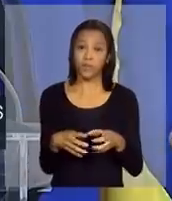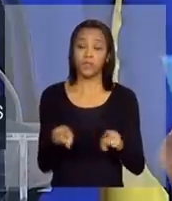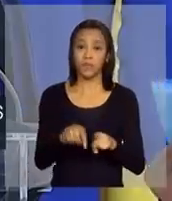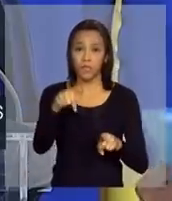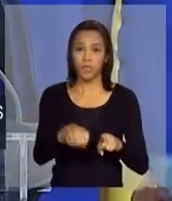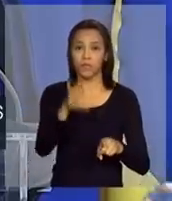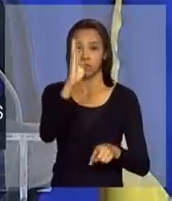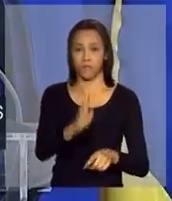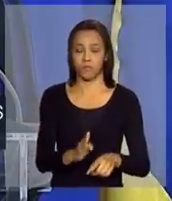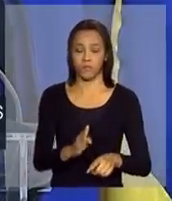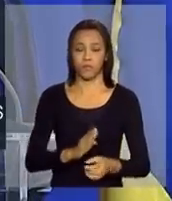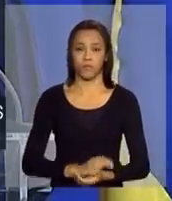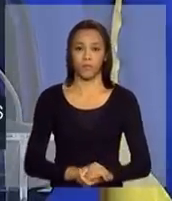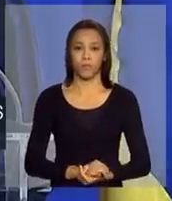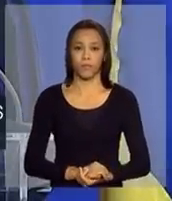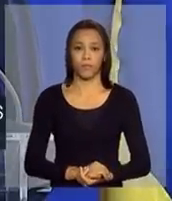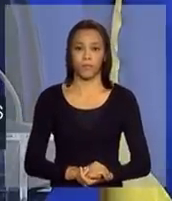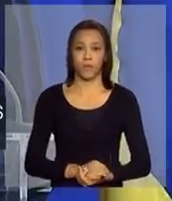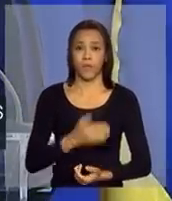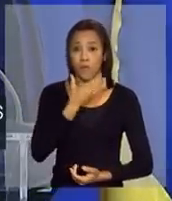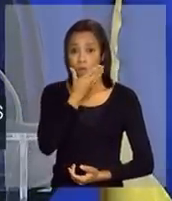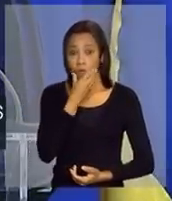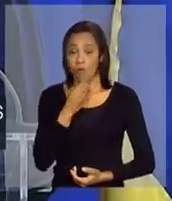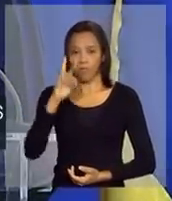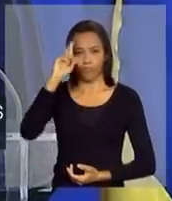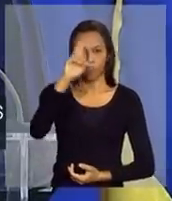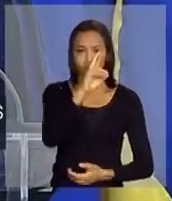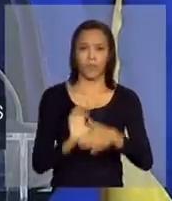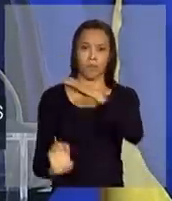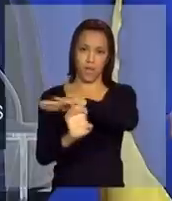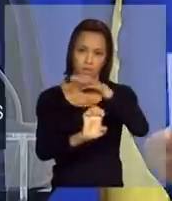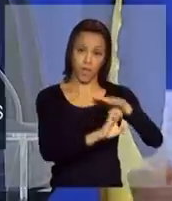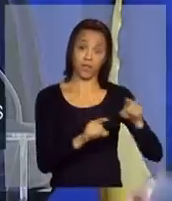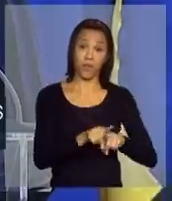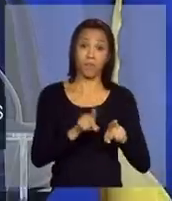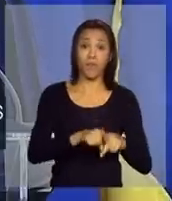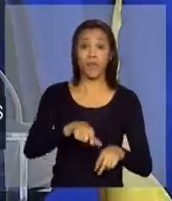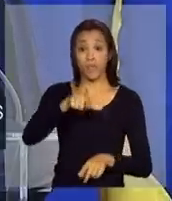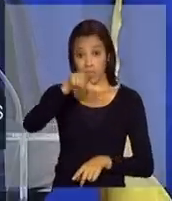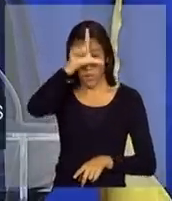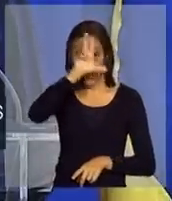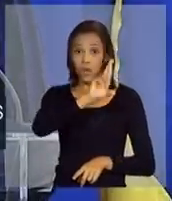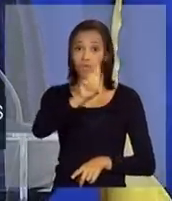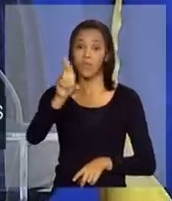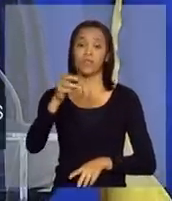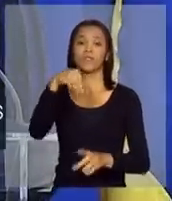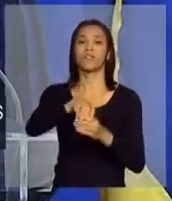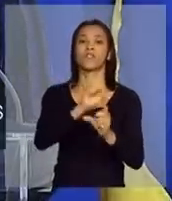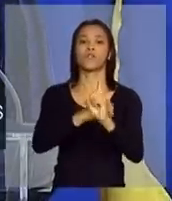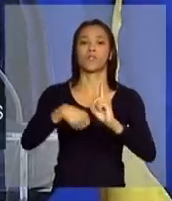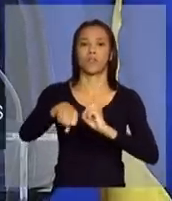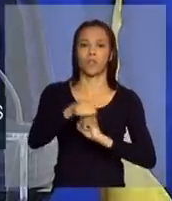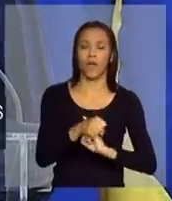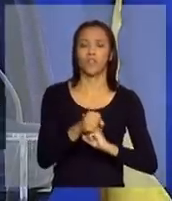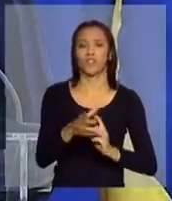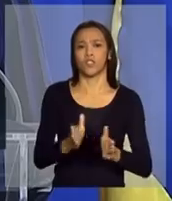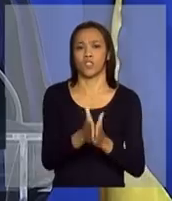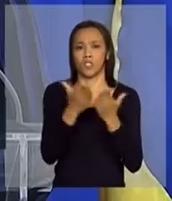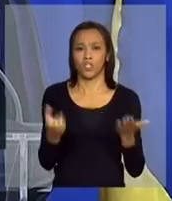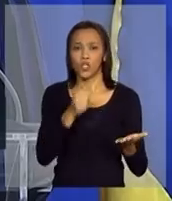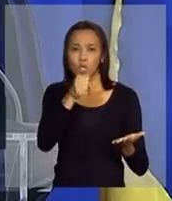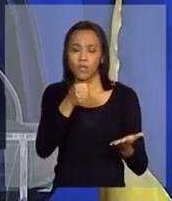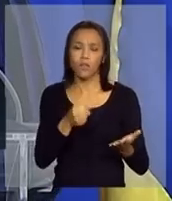Brasil. Senhores empresários e representantes da sociedade civil. Senhores jornalistas,